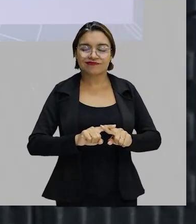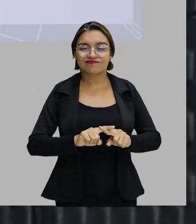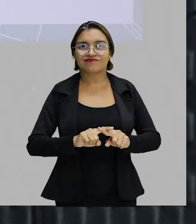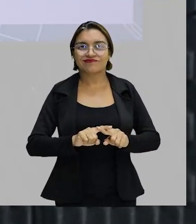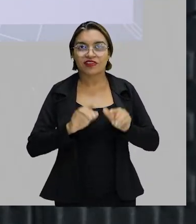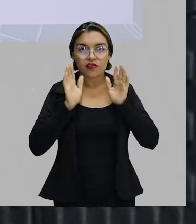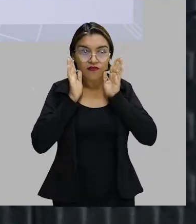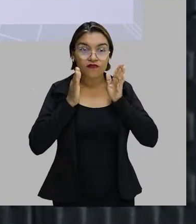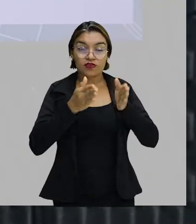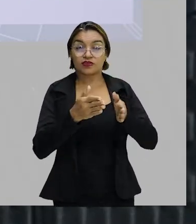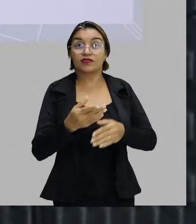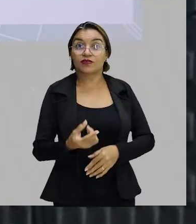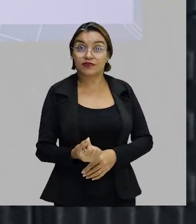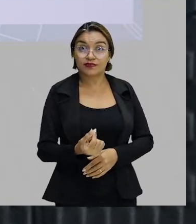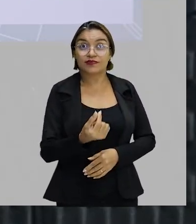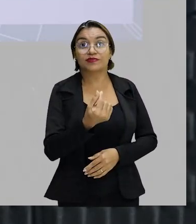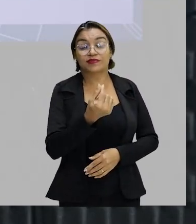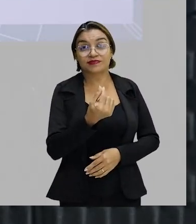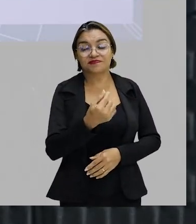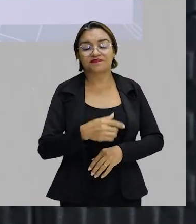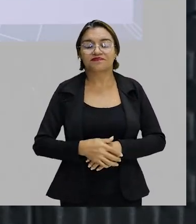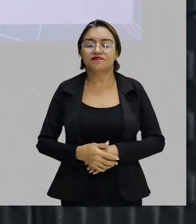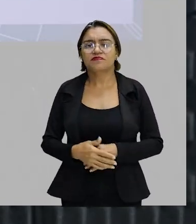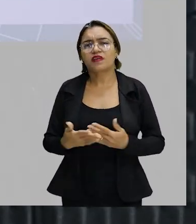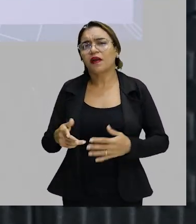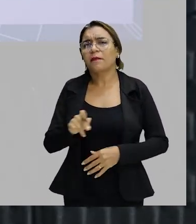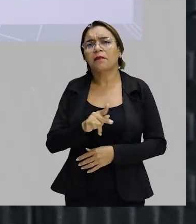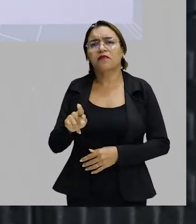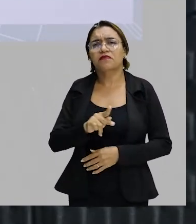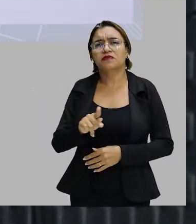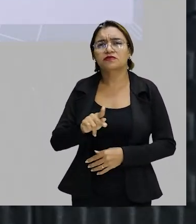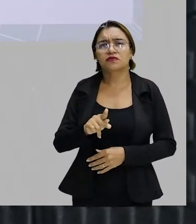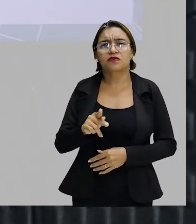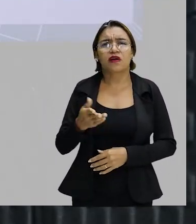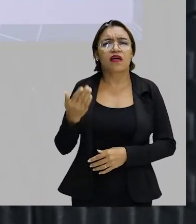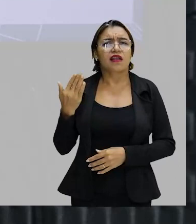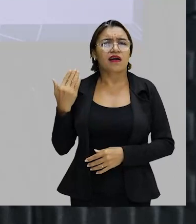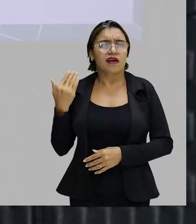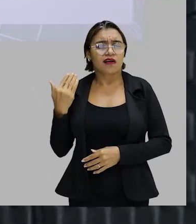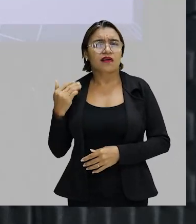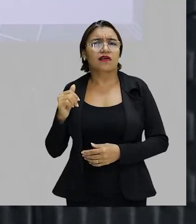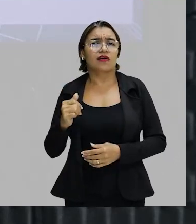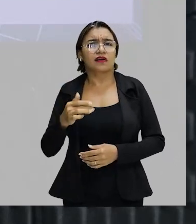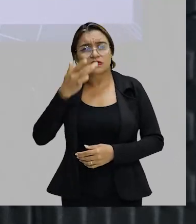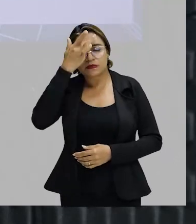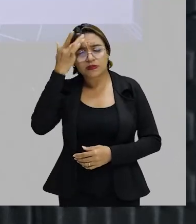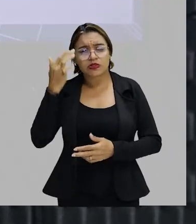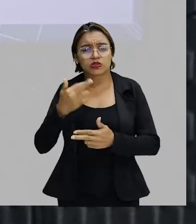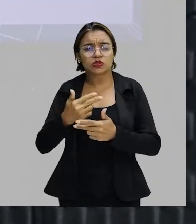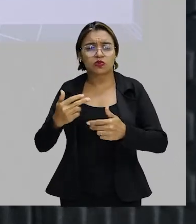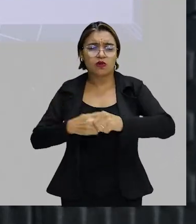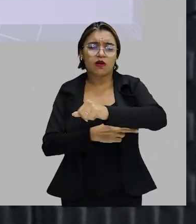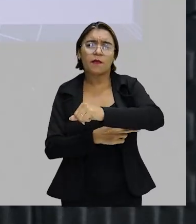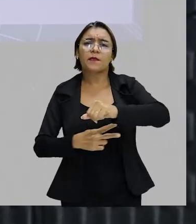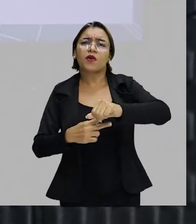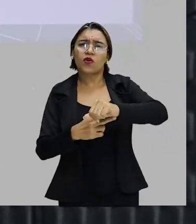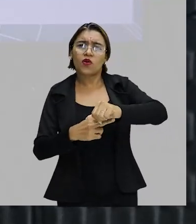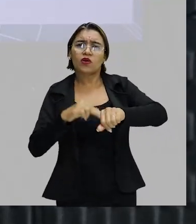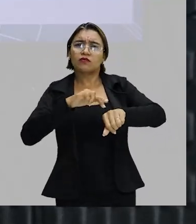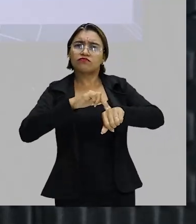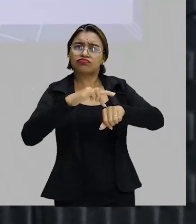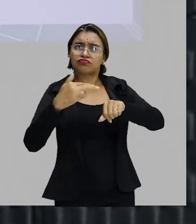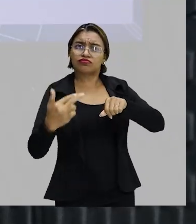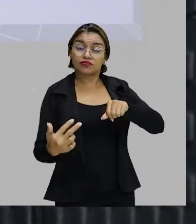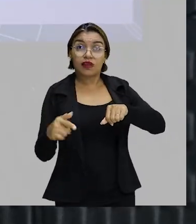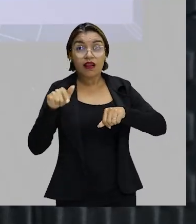a rendimento que Visa performance ah Professor mas lá não sei aonde os indivíduos saltam lá da ponte lá ainda tem um caráter